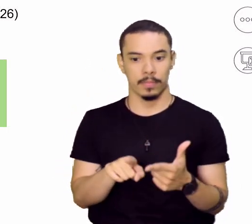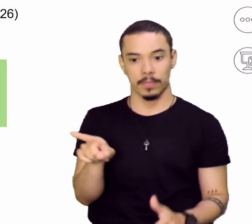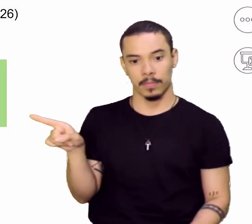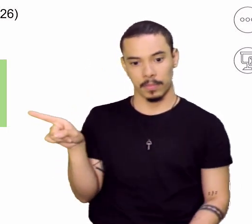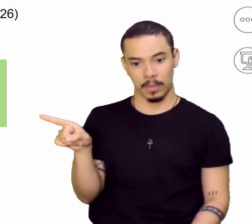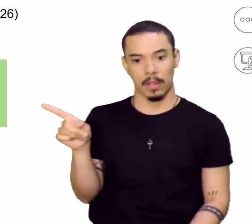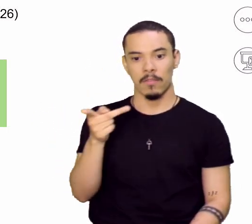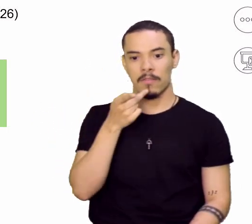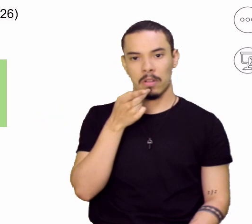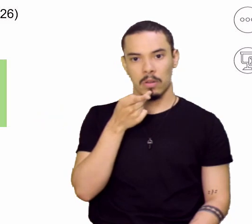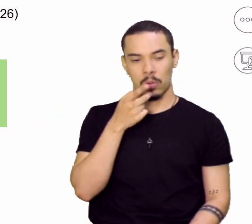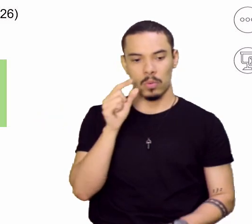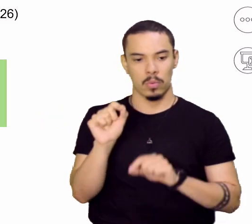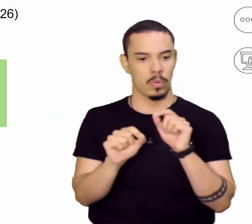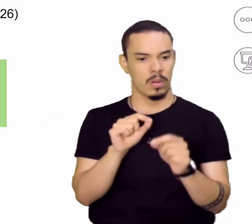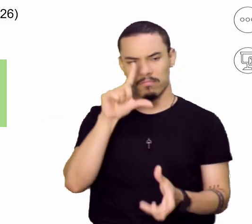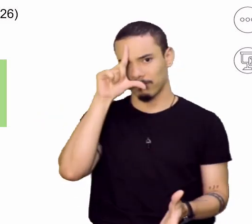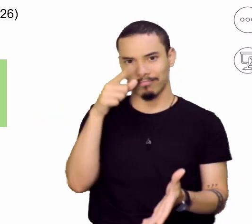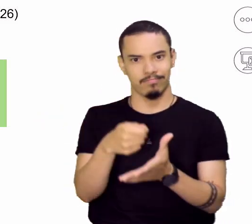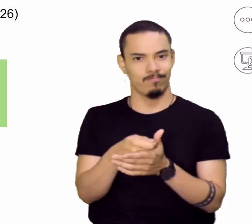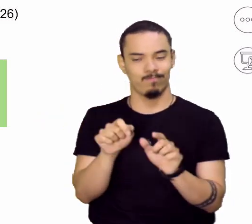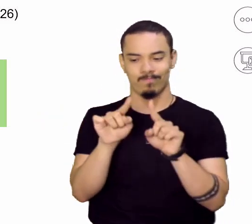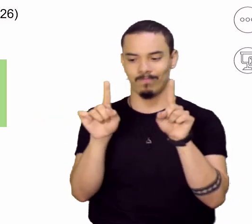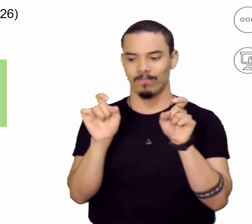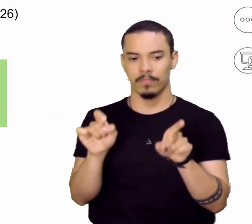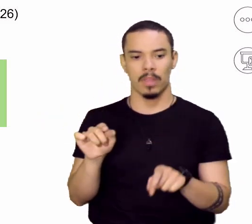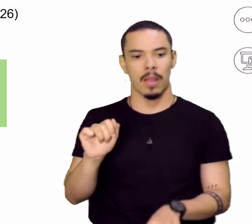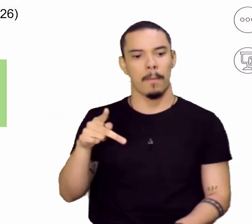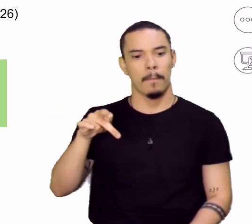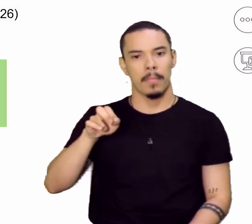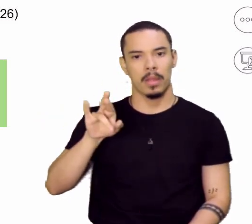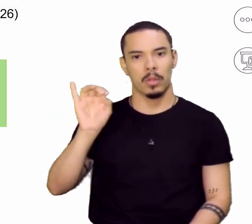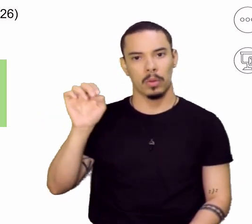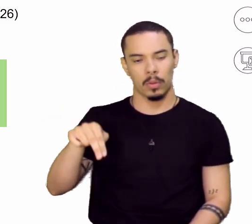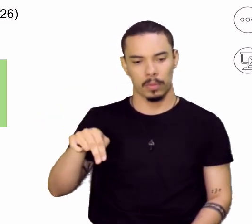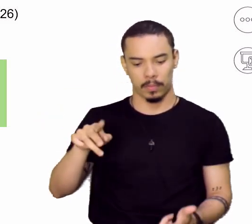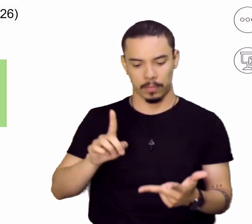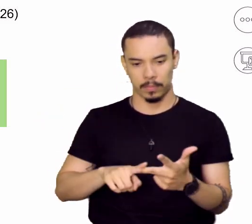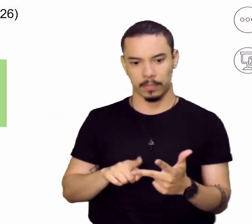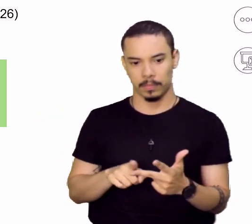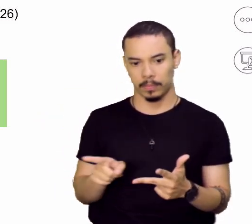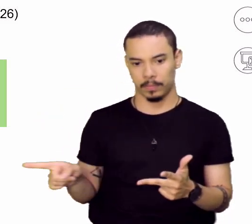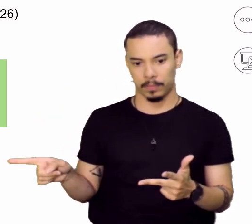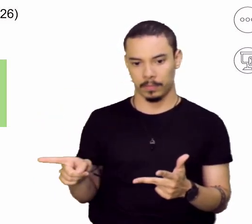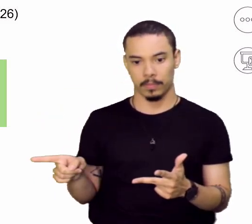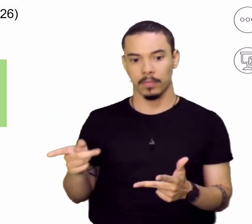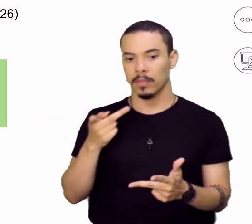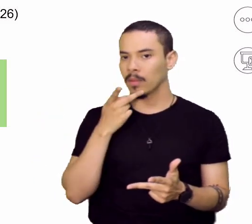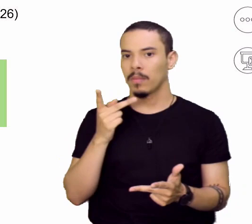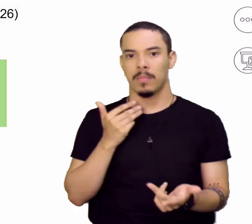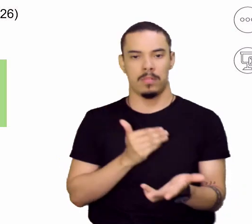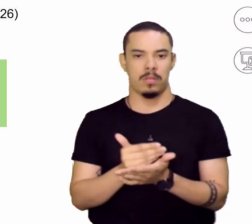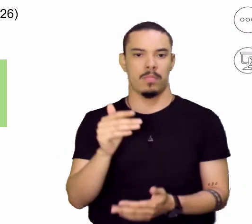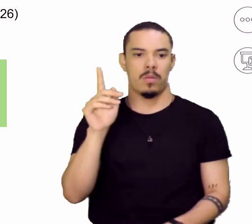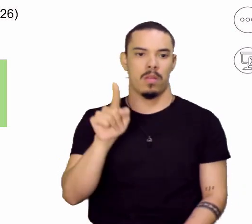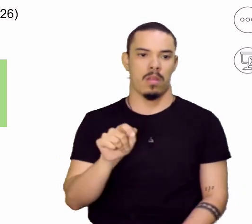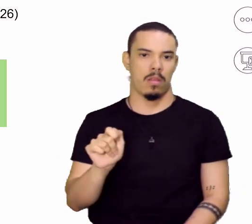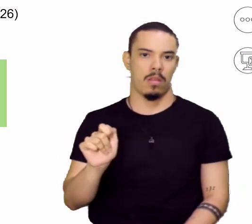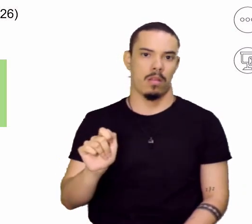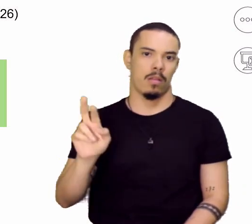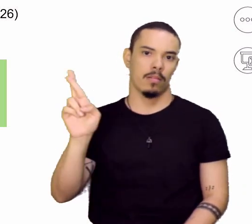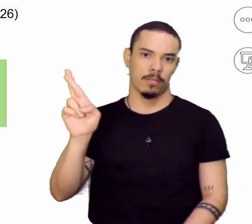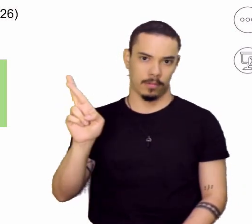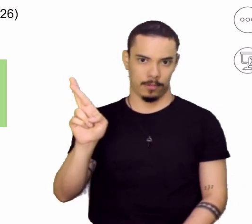Anaximandro disse que o princípio é o indeterminado, ou seja, o apeiron. O Anaxímenes, ele disse que o princípio é o